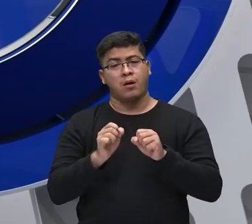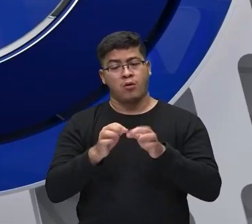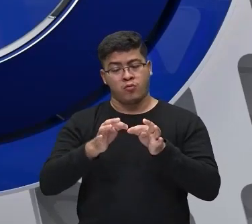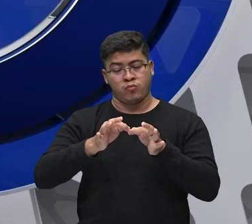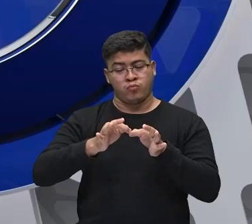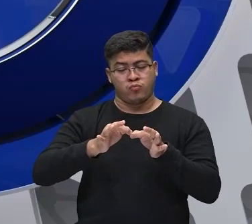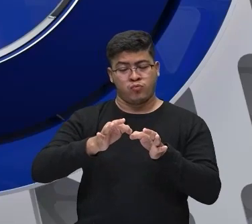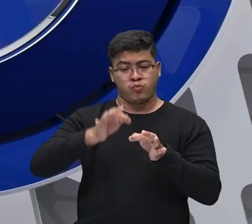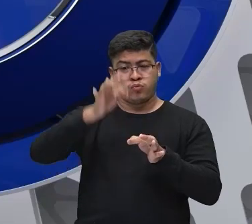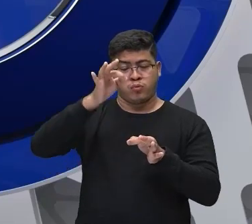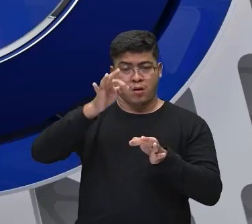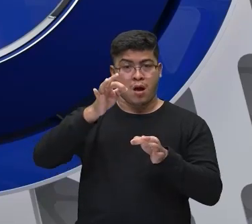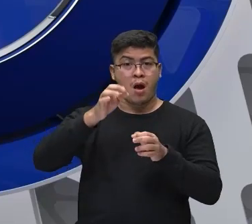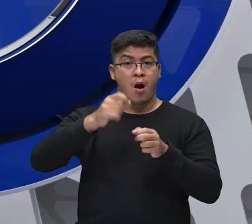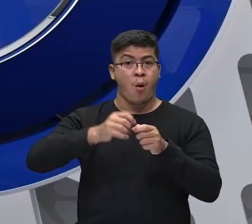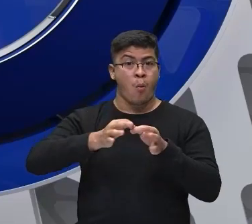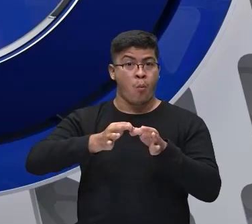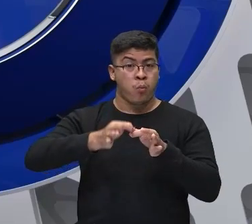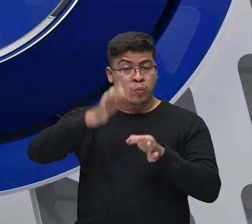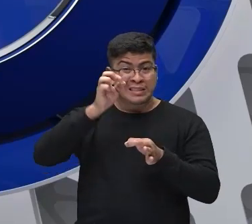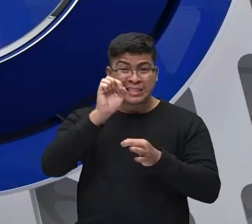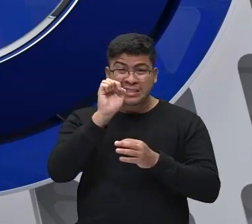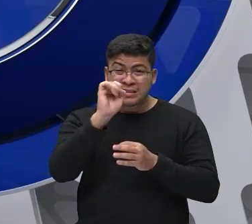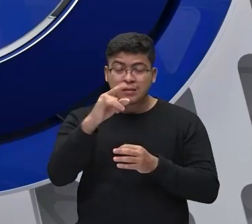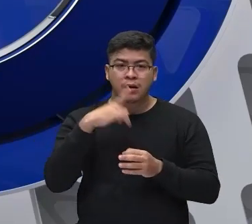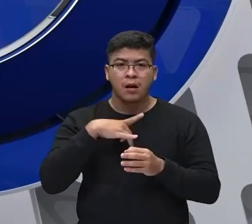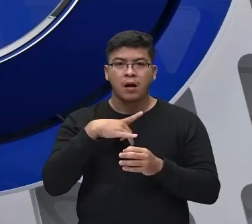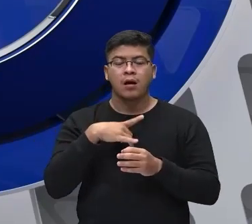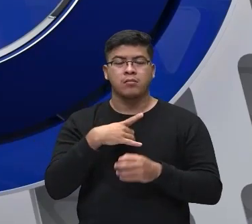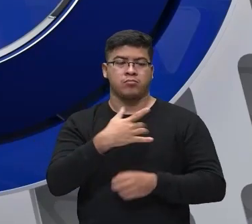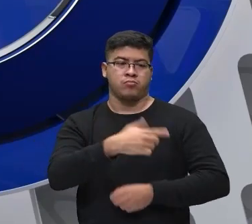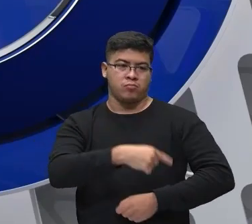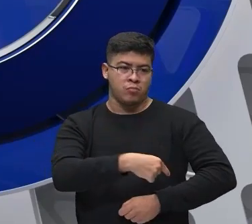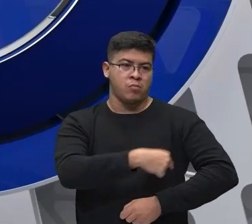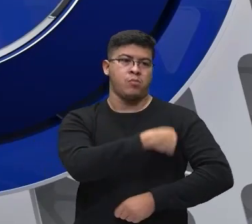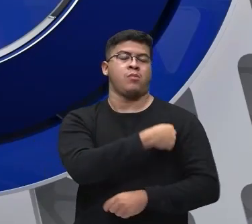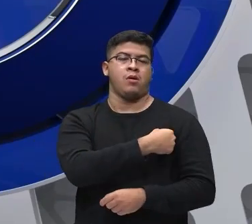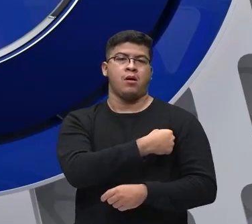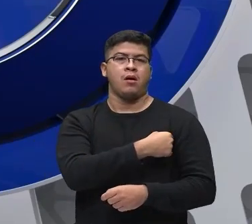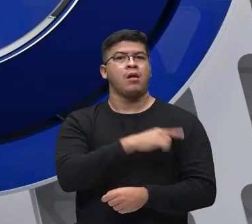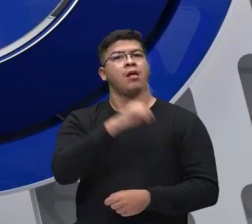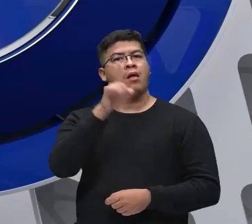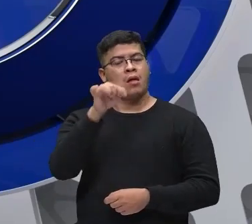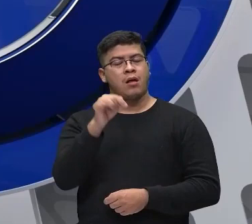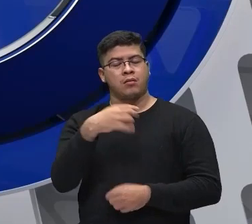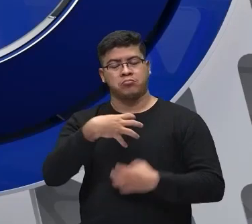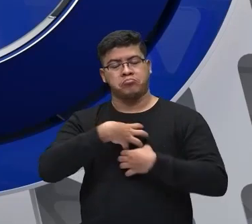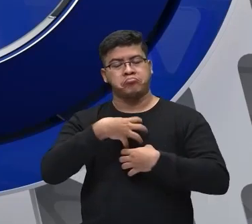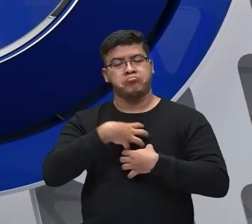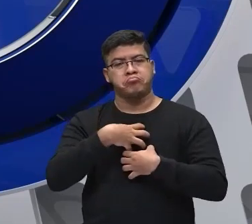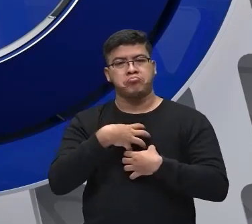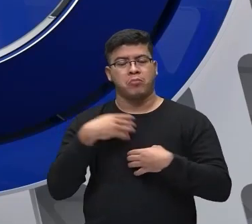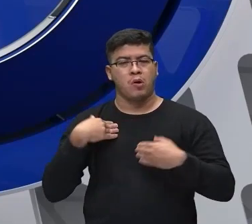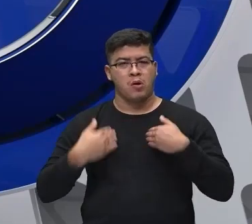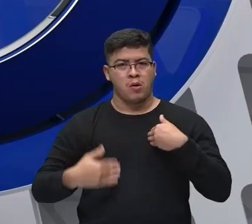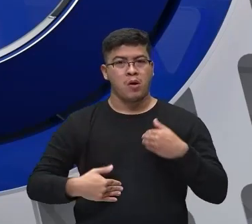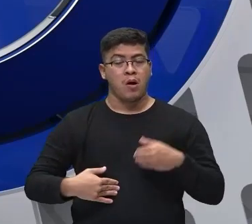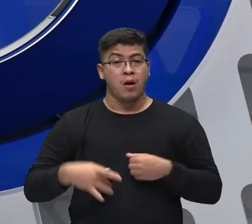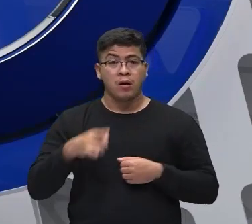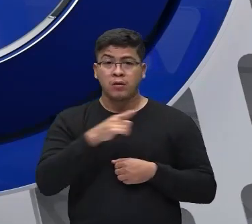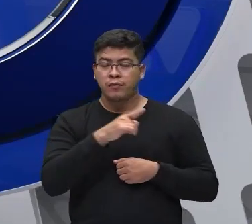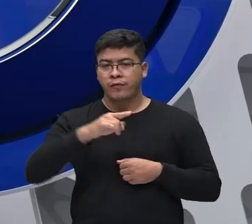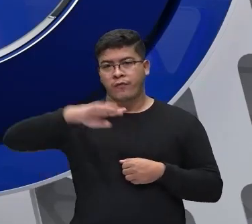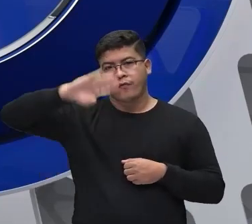expandir e, se expandindo, vai marcar a temperatura que seu corpo está. E aí pode detectar se tem